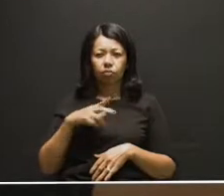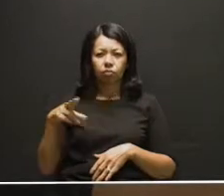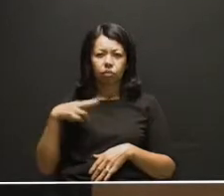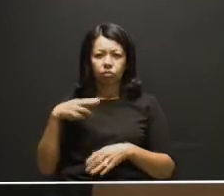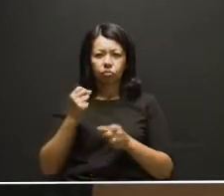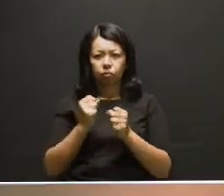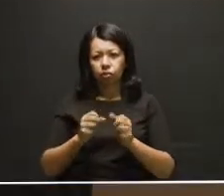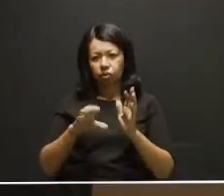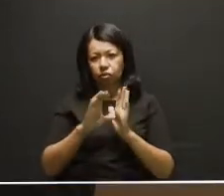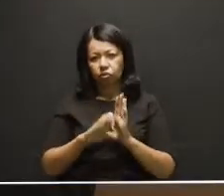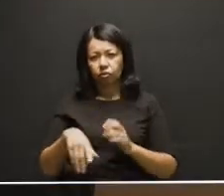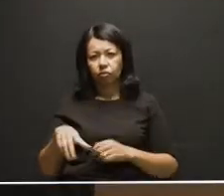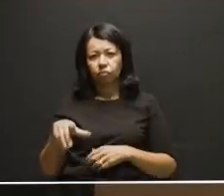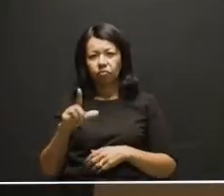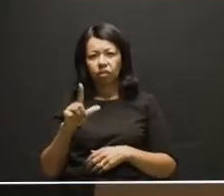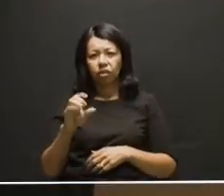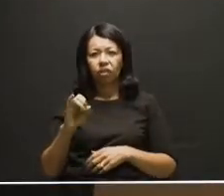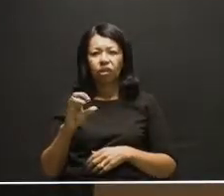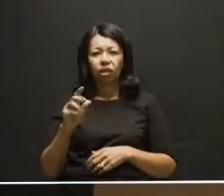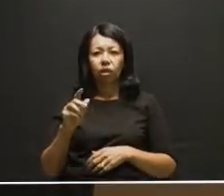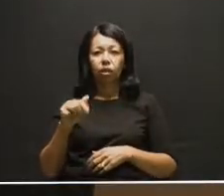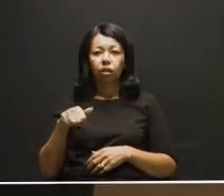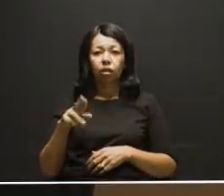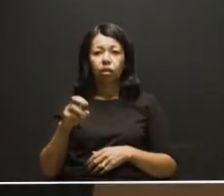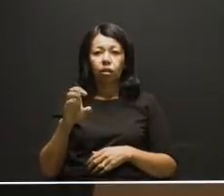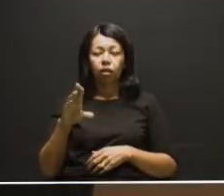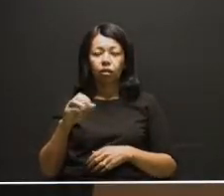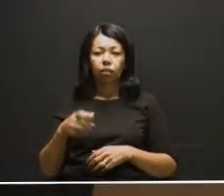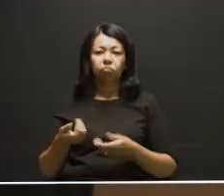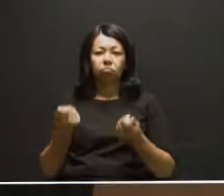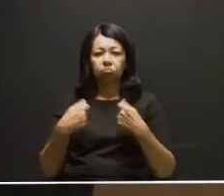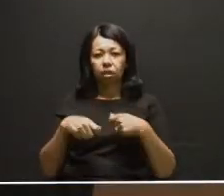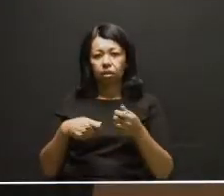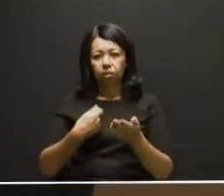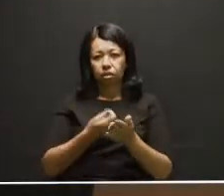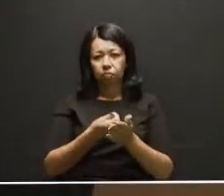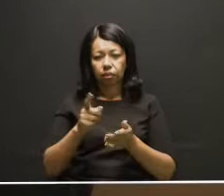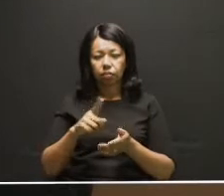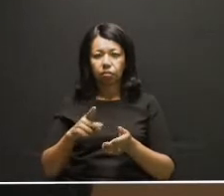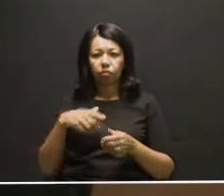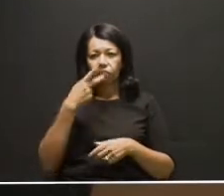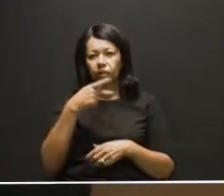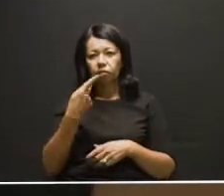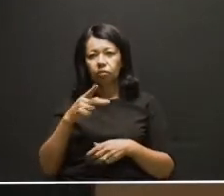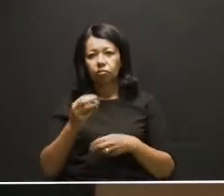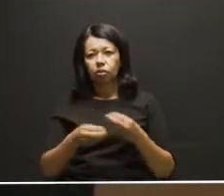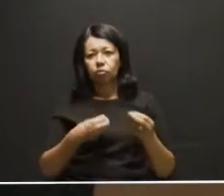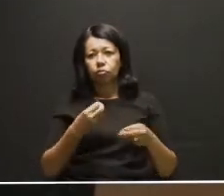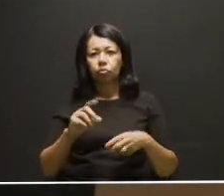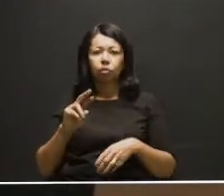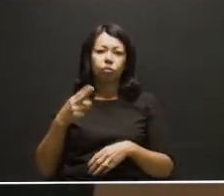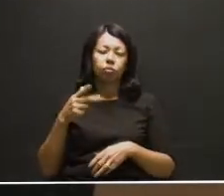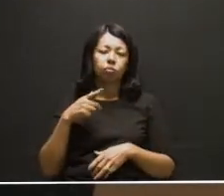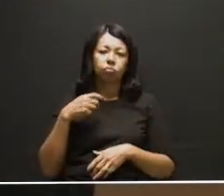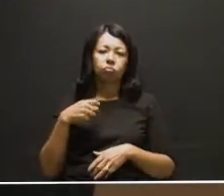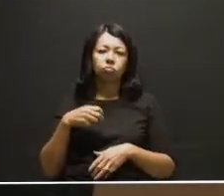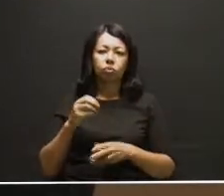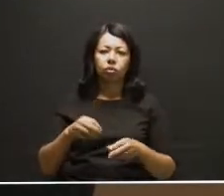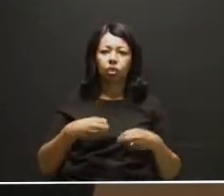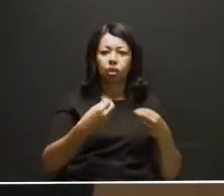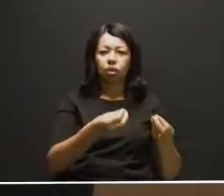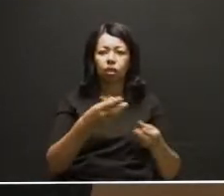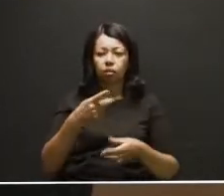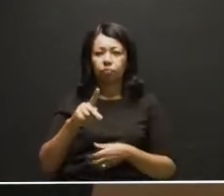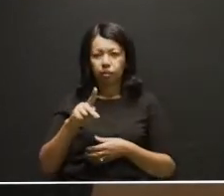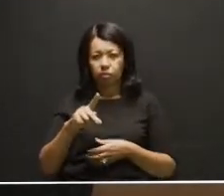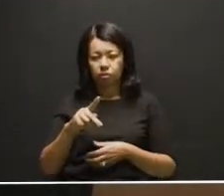lei que embora acre despesa para a administração pública não trata da sua estrutura ou da atribuição de sua